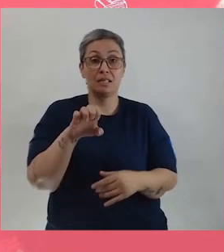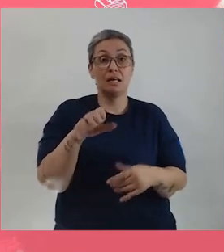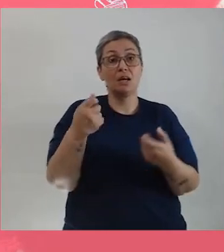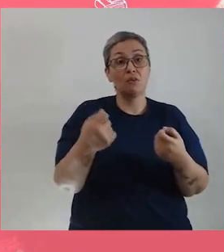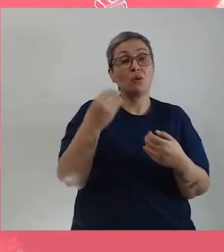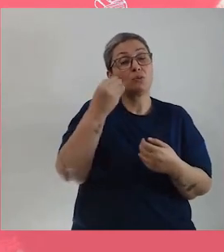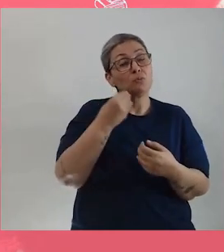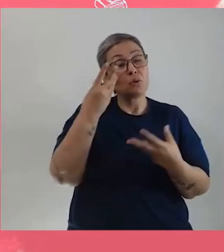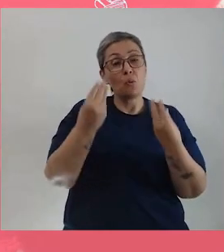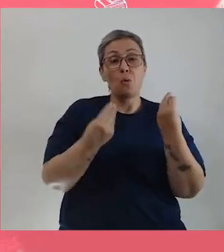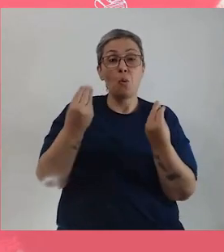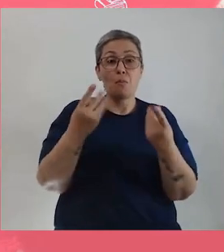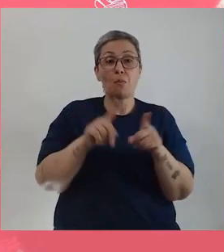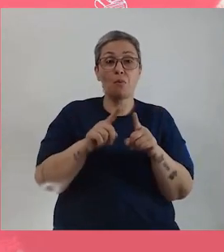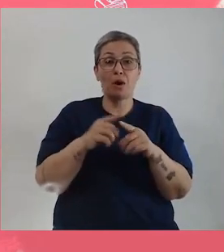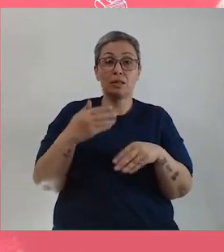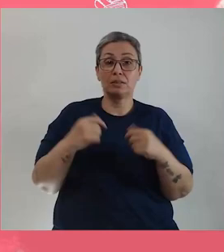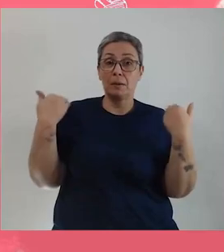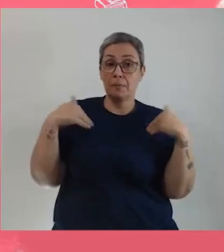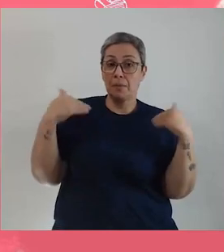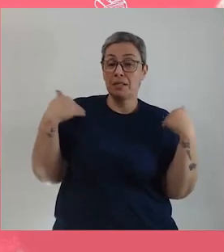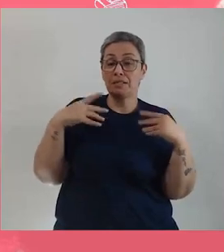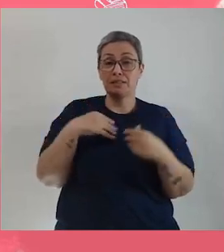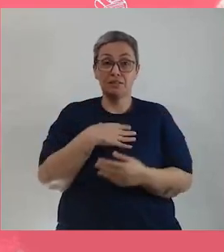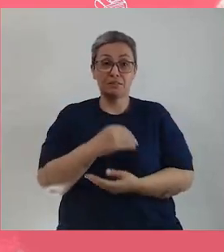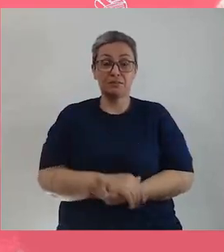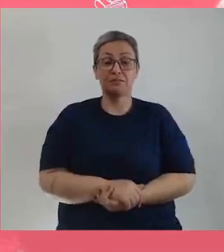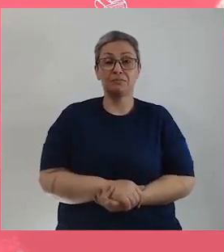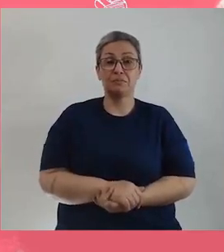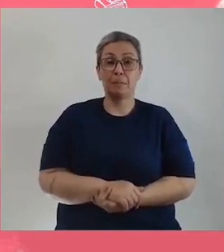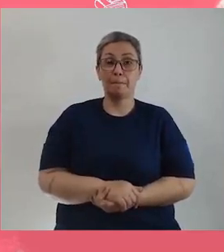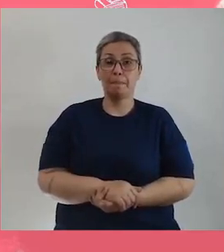falar um pouquinho da experiência de como foi esse passeio para a filha dela.